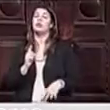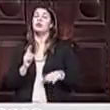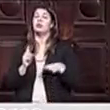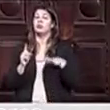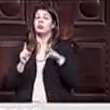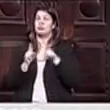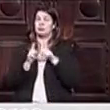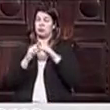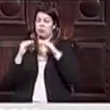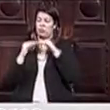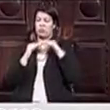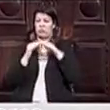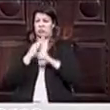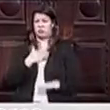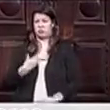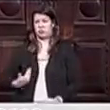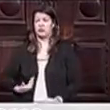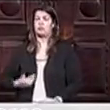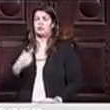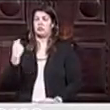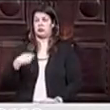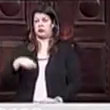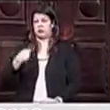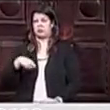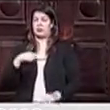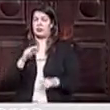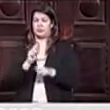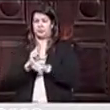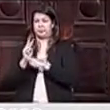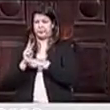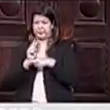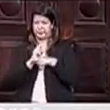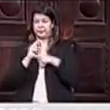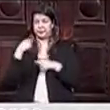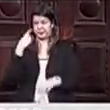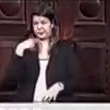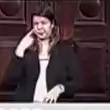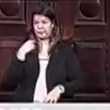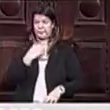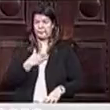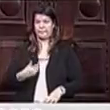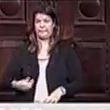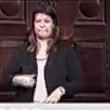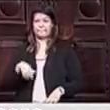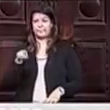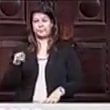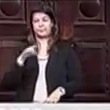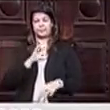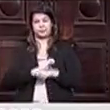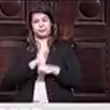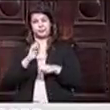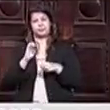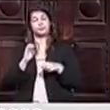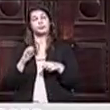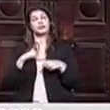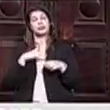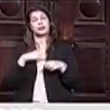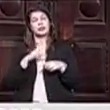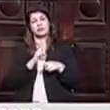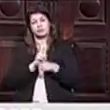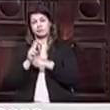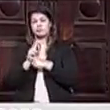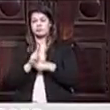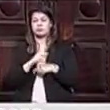haja concordância do governo, que é necessária a proteção à Defensoria Pública, órgão do Estado que vem prestar os